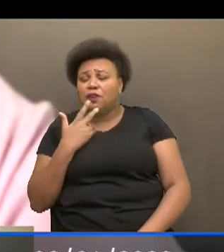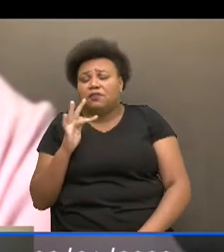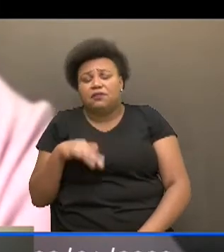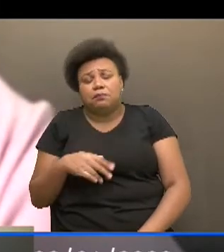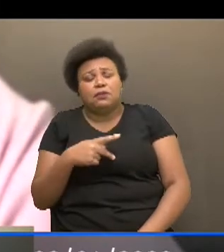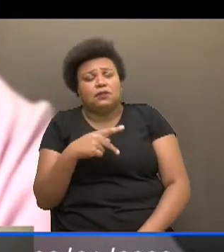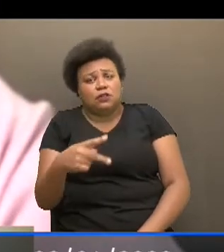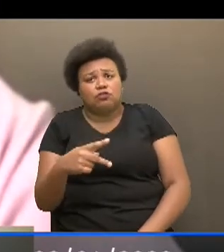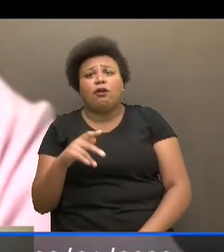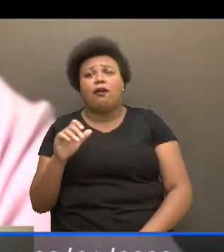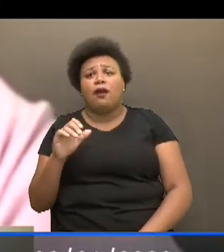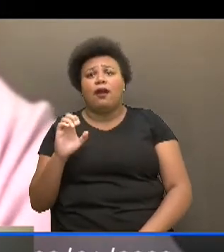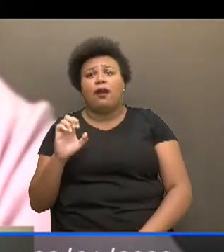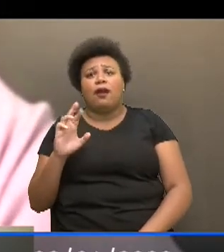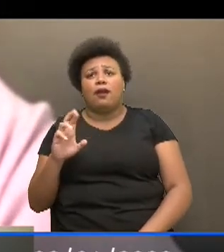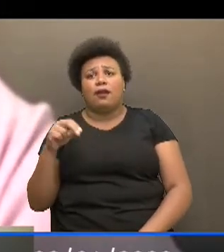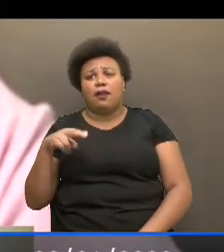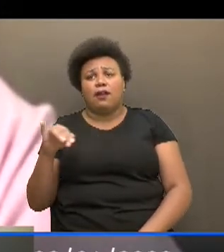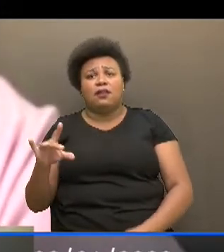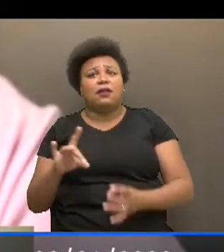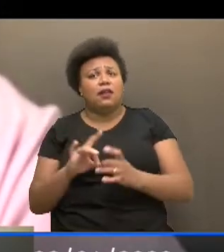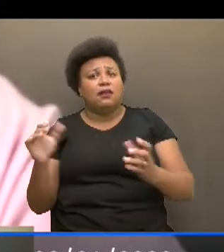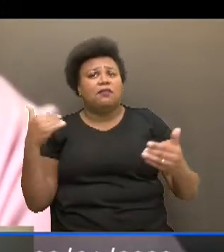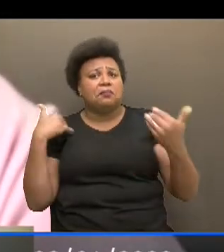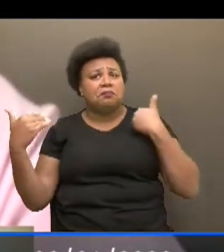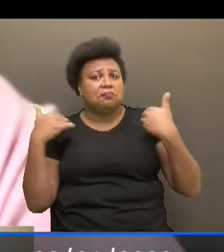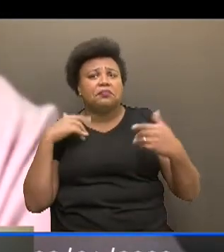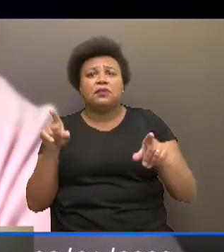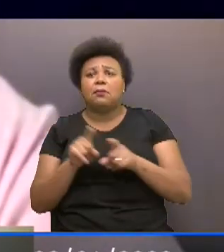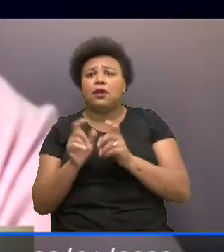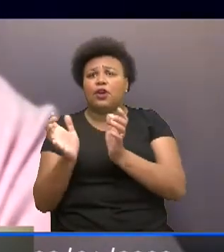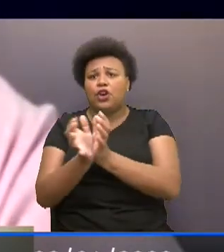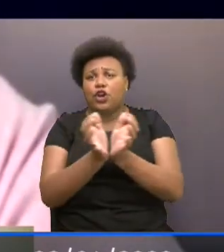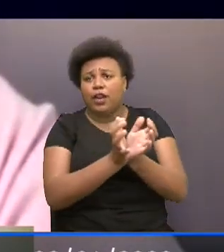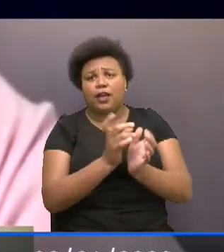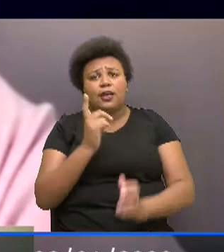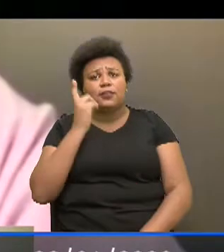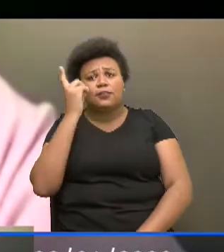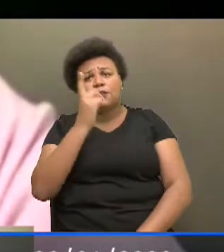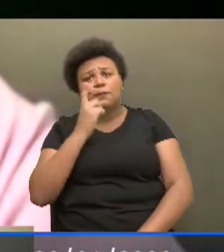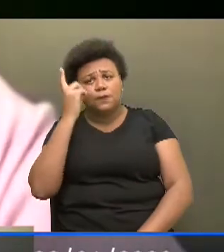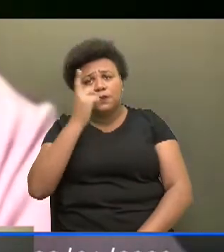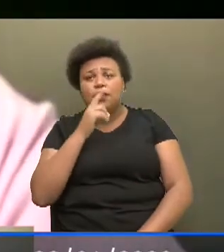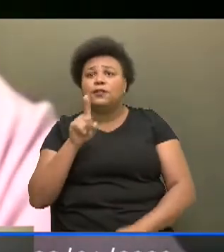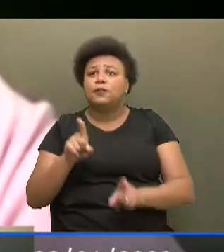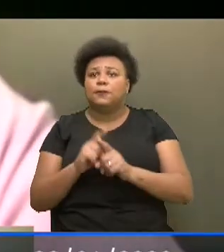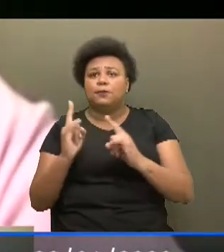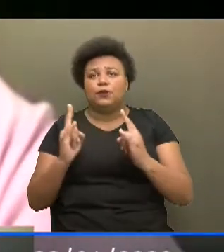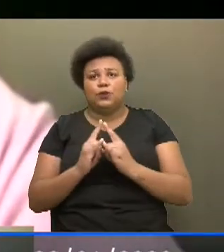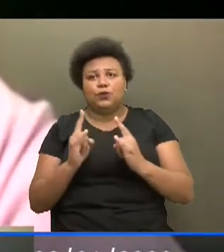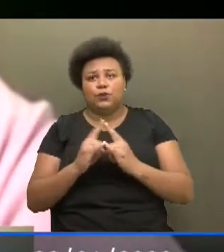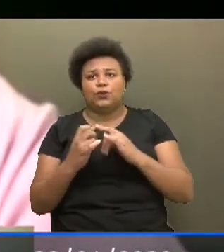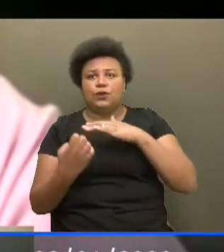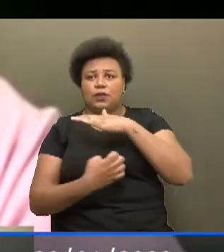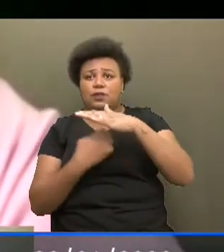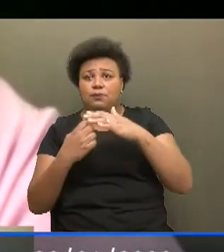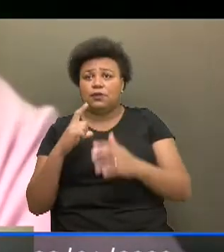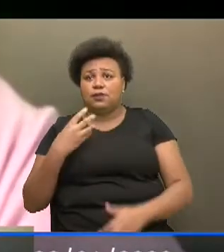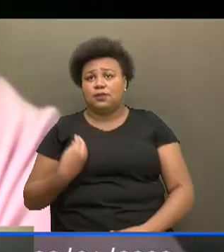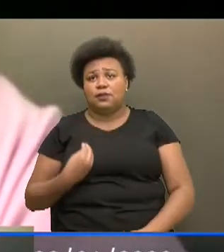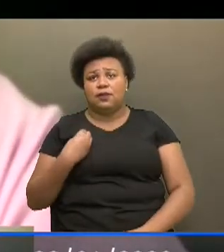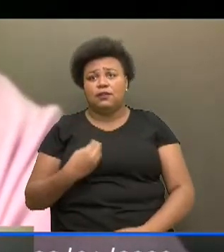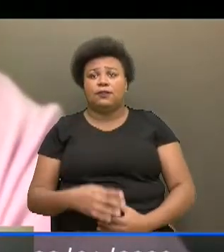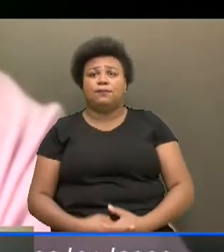presidente Hernani, e se botamos à disposição também para os colegas deputados e para também as instituições e empresas que estão aqui.